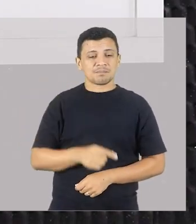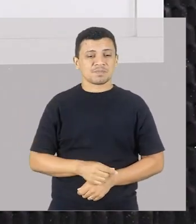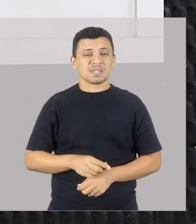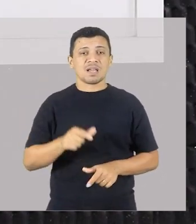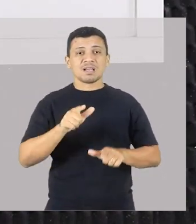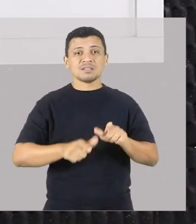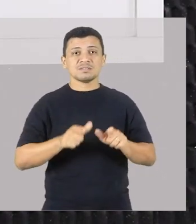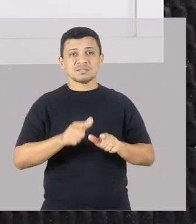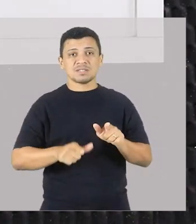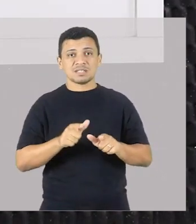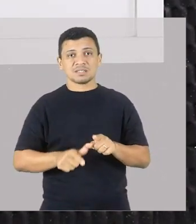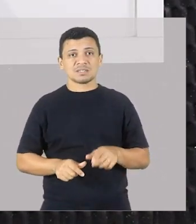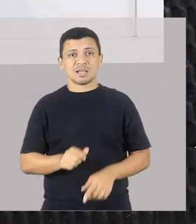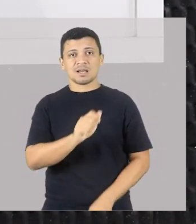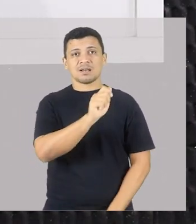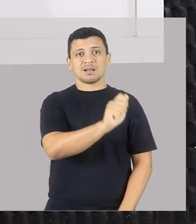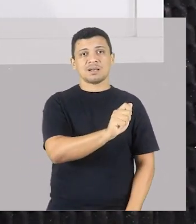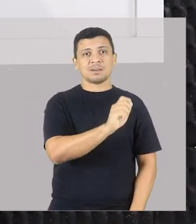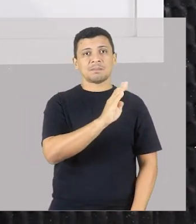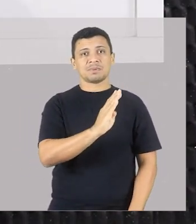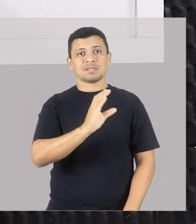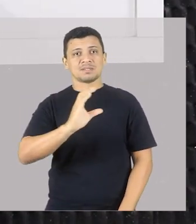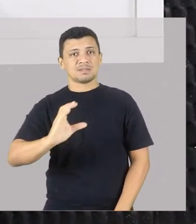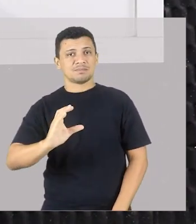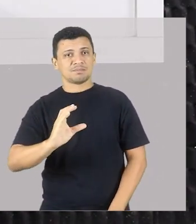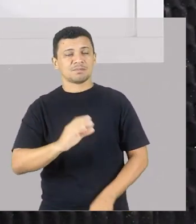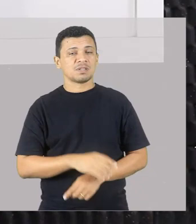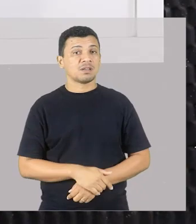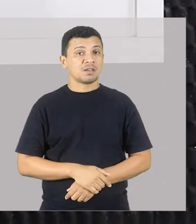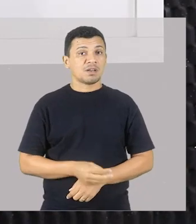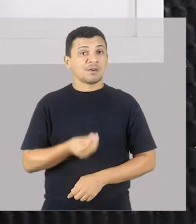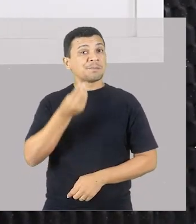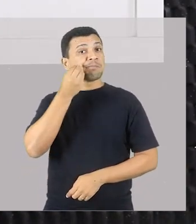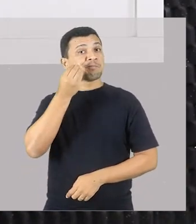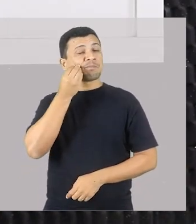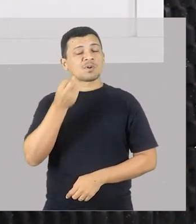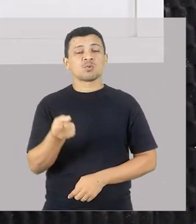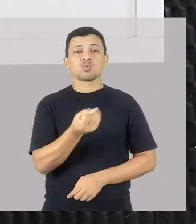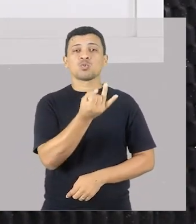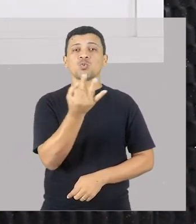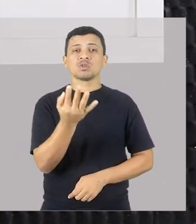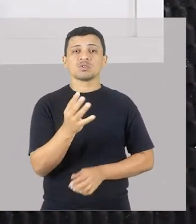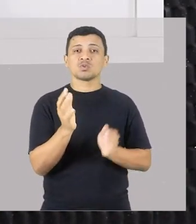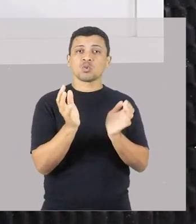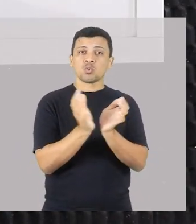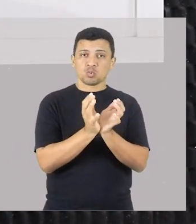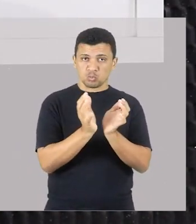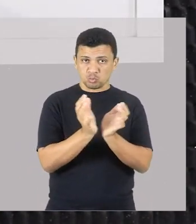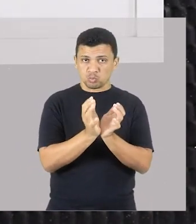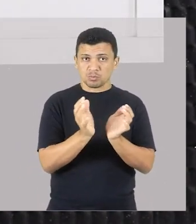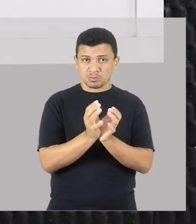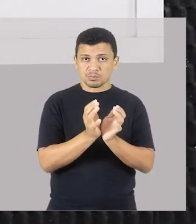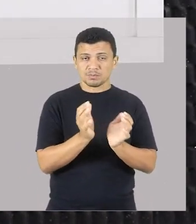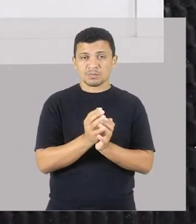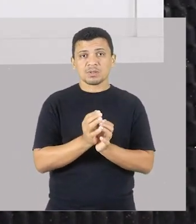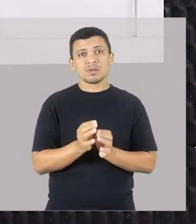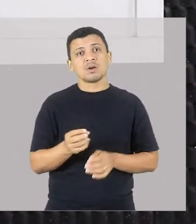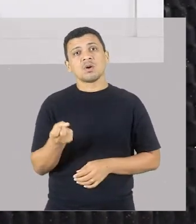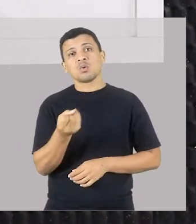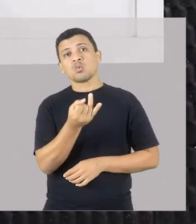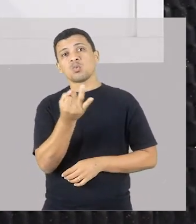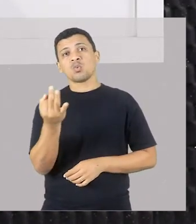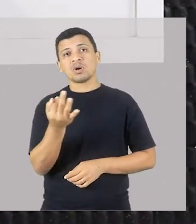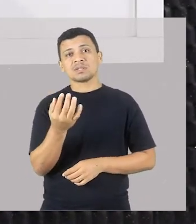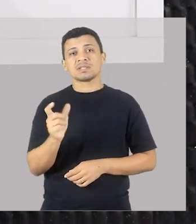A, B e C, tá? Eu quero ver, né, quantos grupos formados por essas três letras, quantas palavras, né,